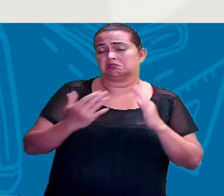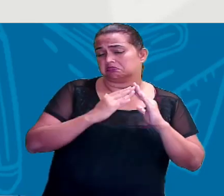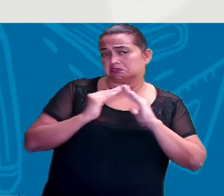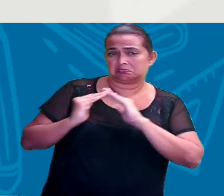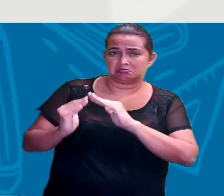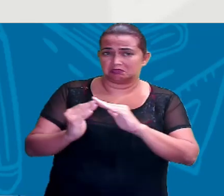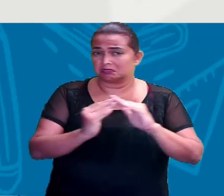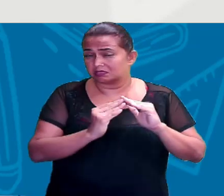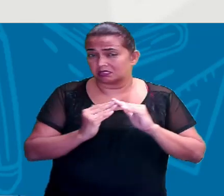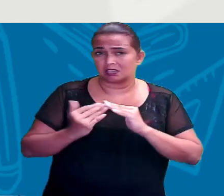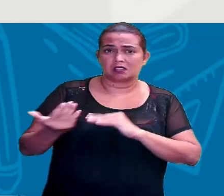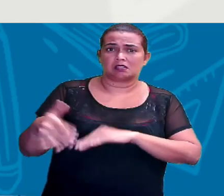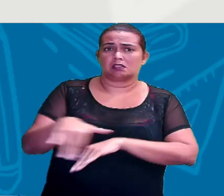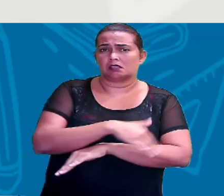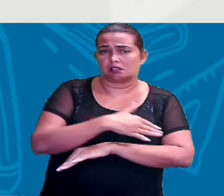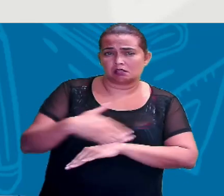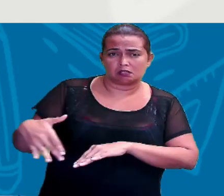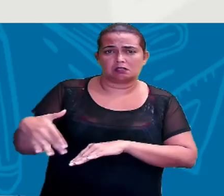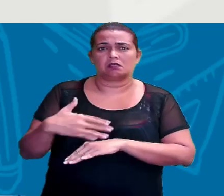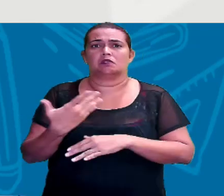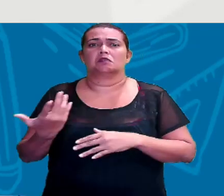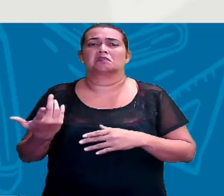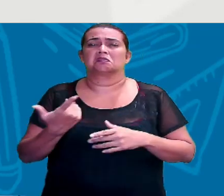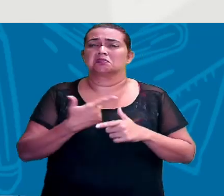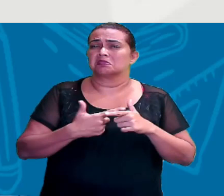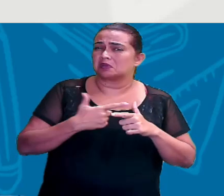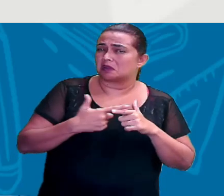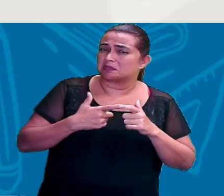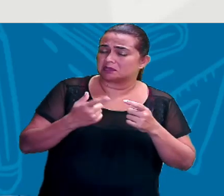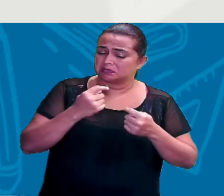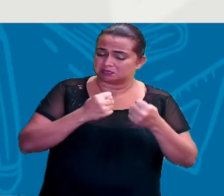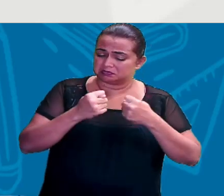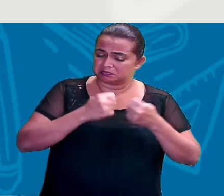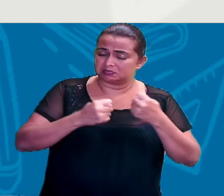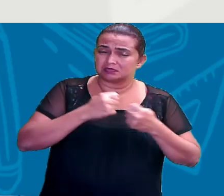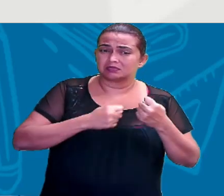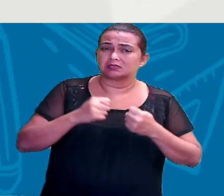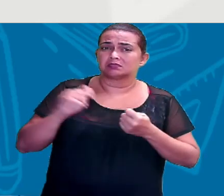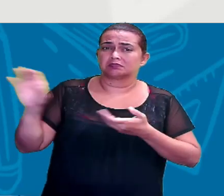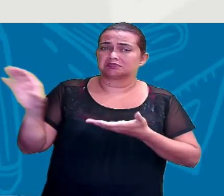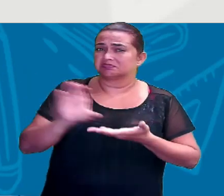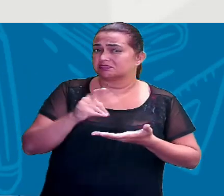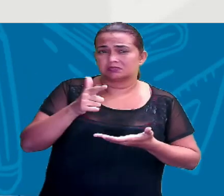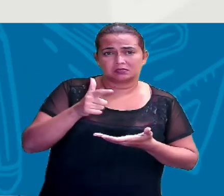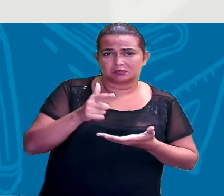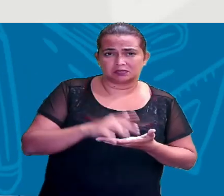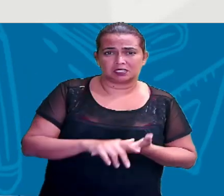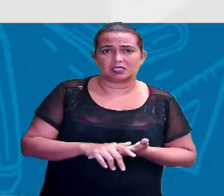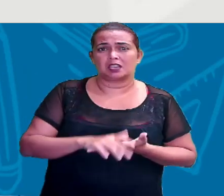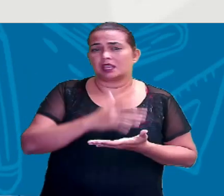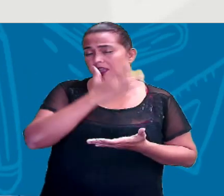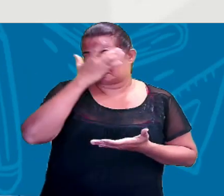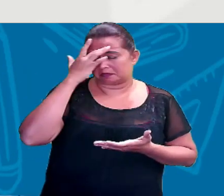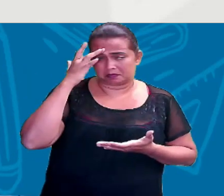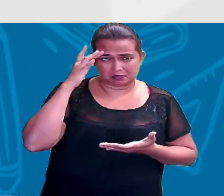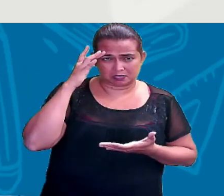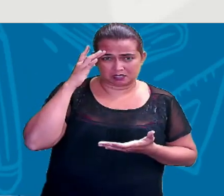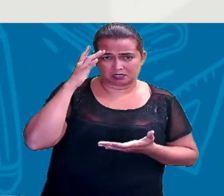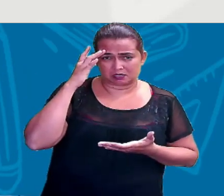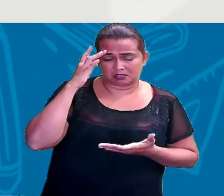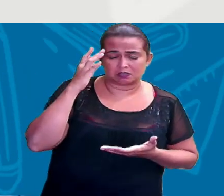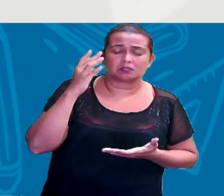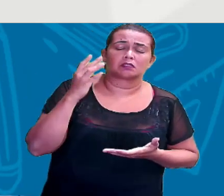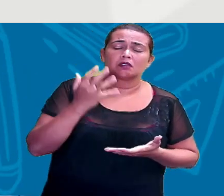moradia, né? Há grandes problemas econômicos. Então, isso faz com que imagens como essa sejam